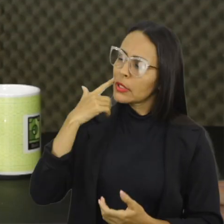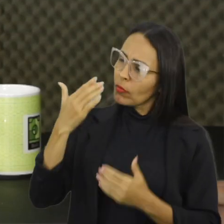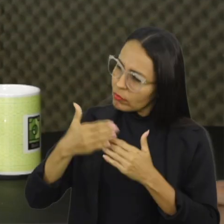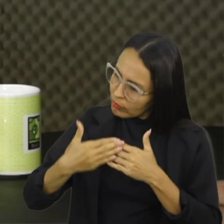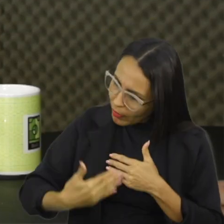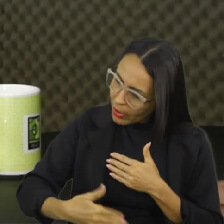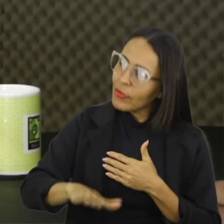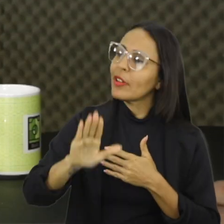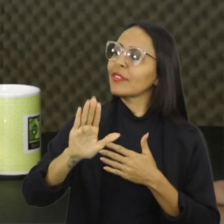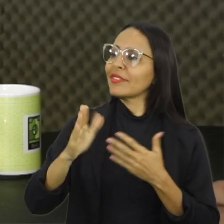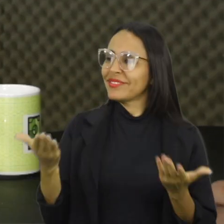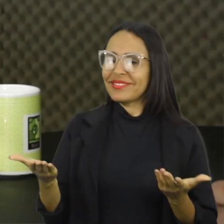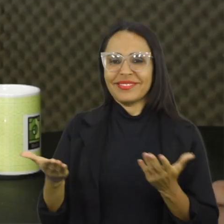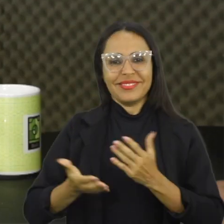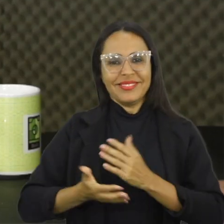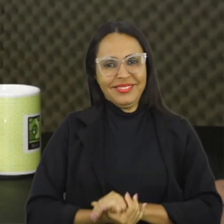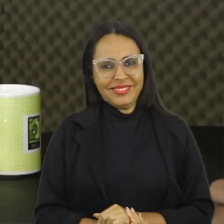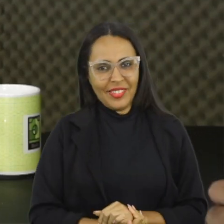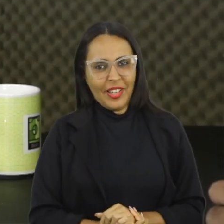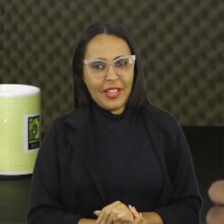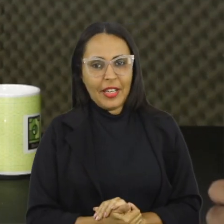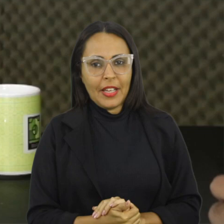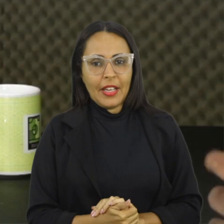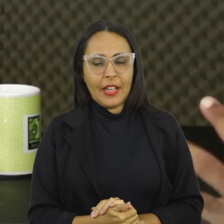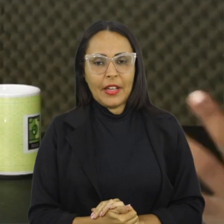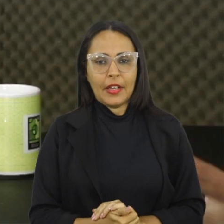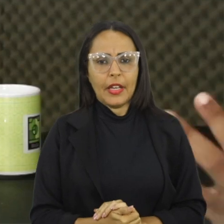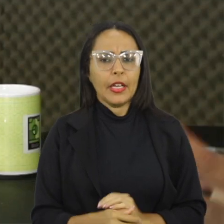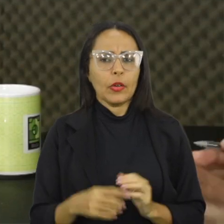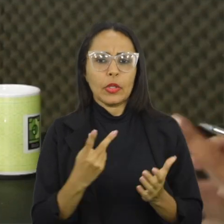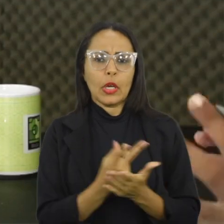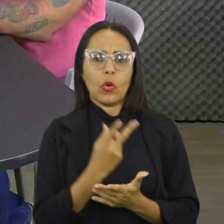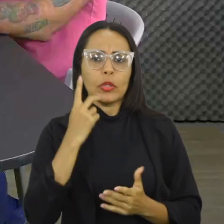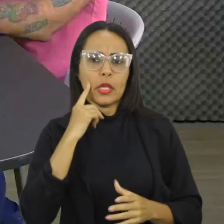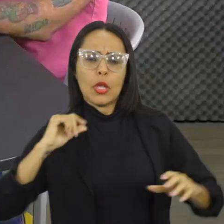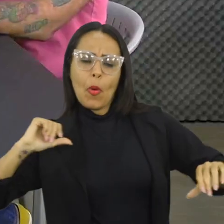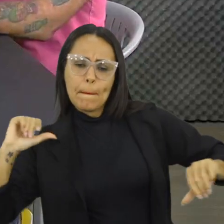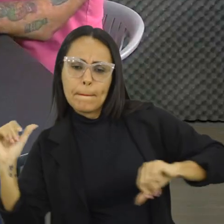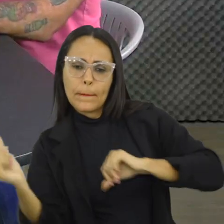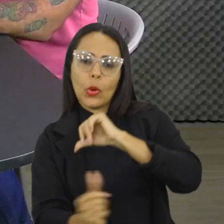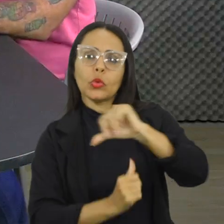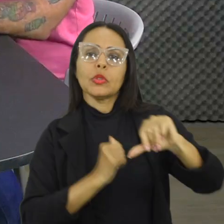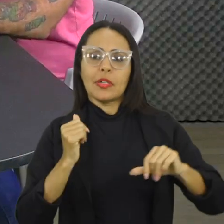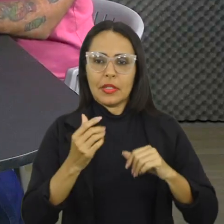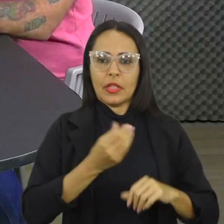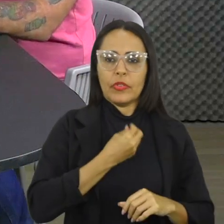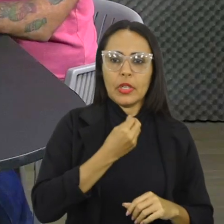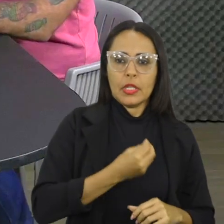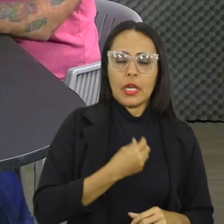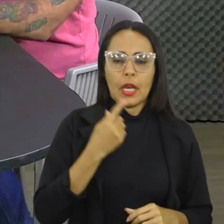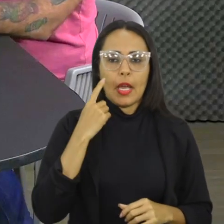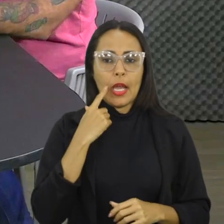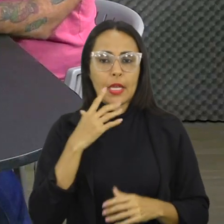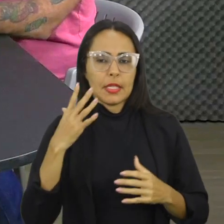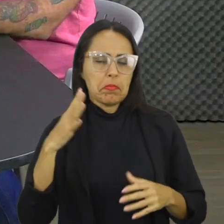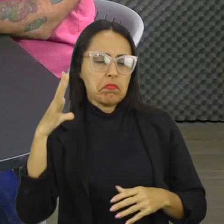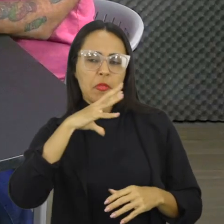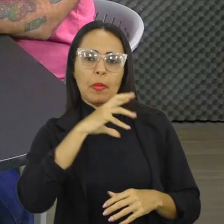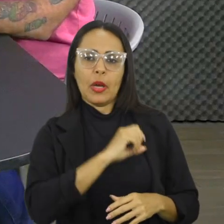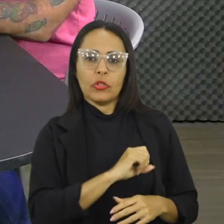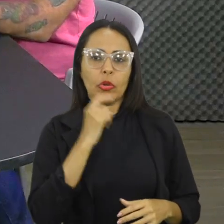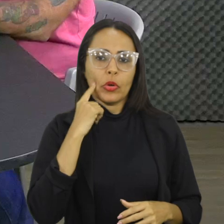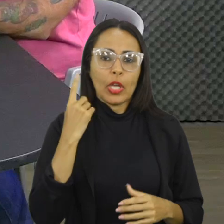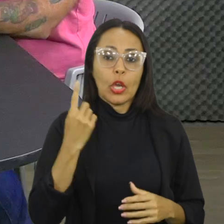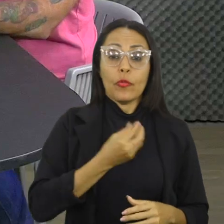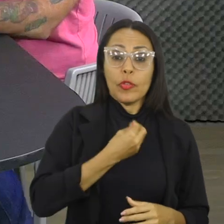fazer, tá certo, é isso mesmo. Então, e segui. E quando aconteceu essa virada de chave, Radassa, que você disse assim, não, essa é a minha paixão, mas eu